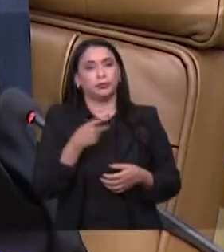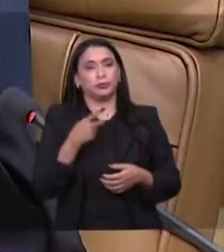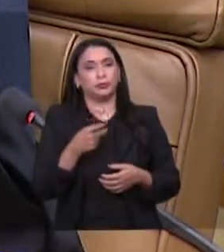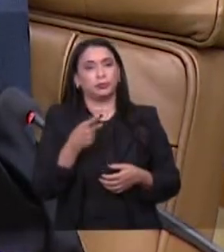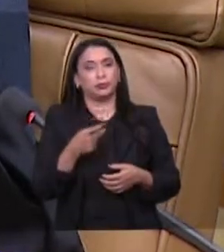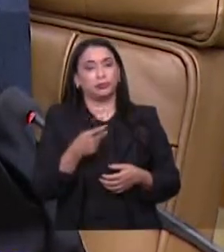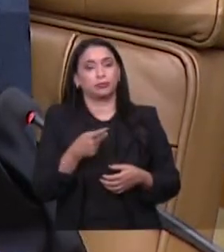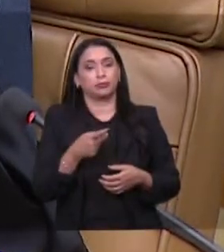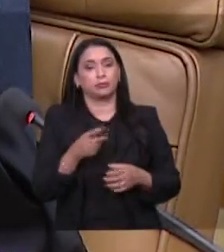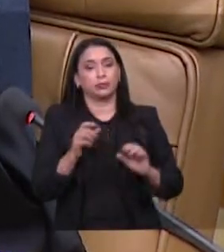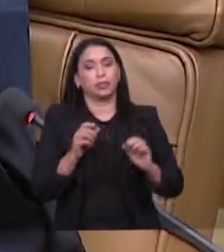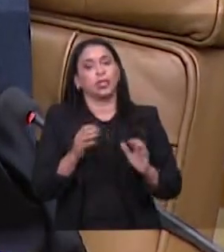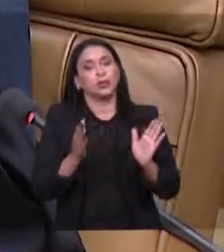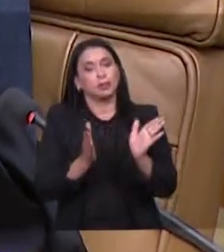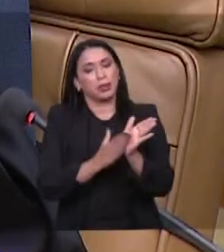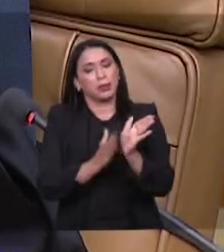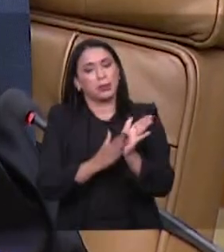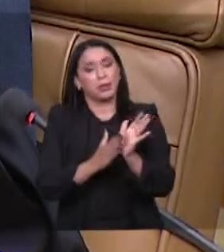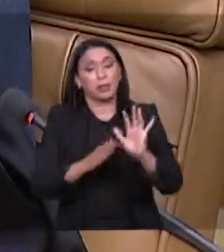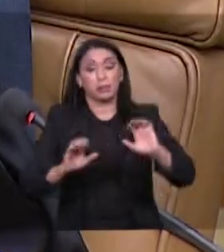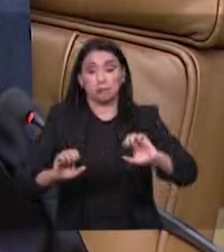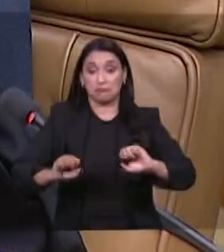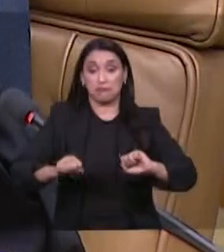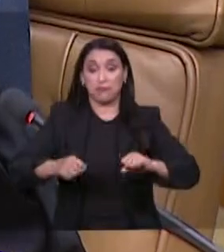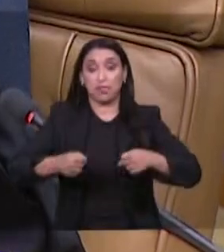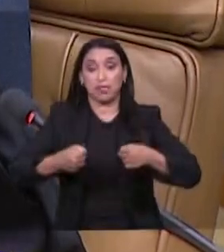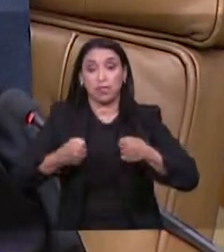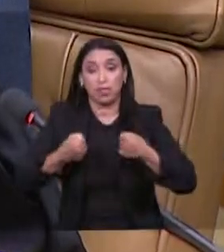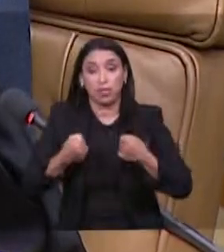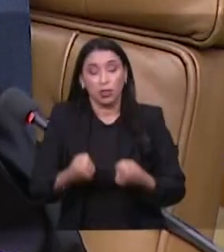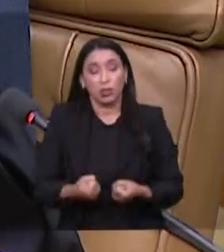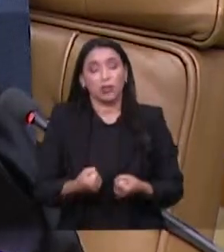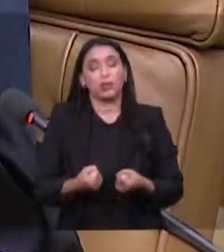esse esforço imenso que está a se fazer